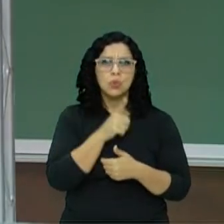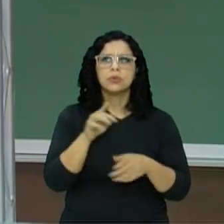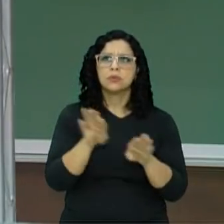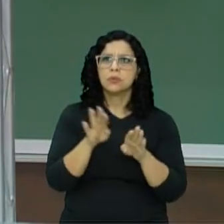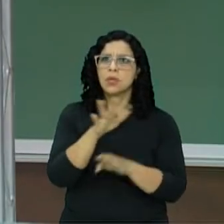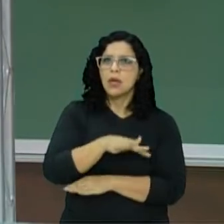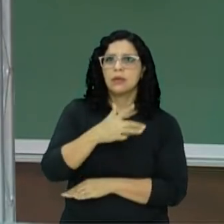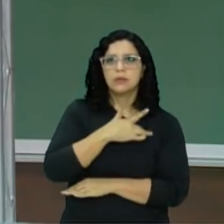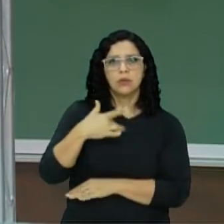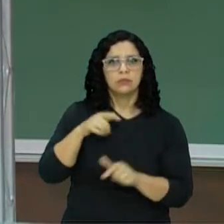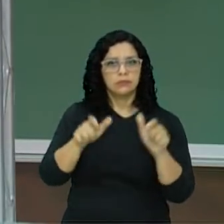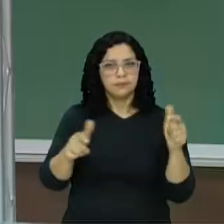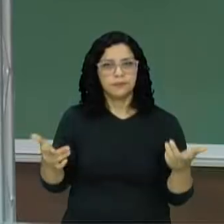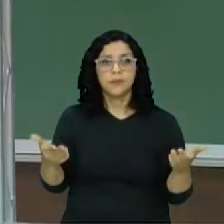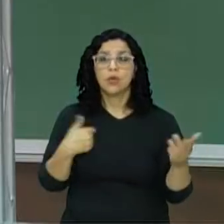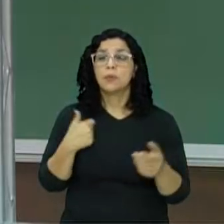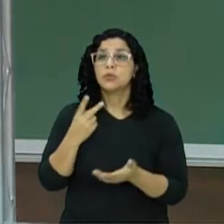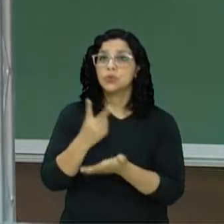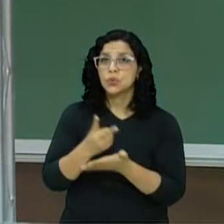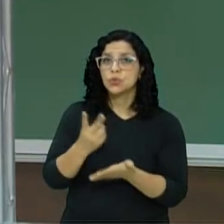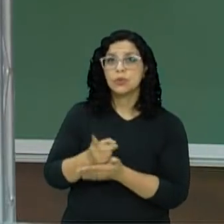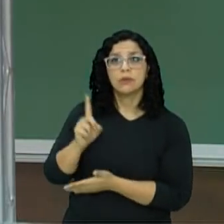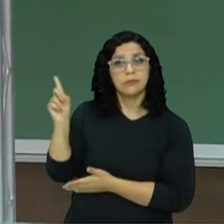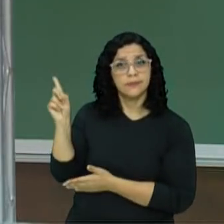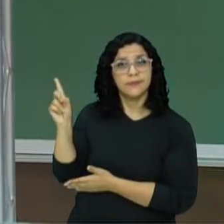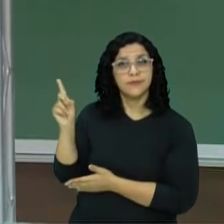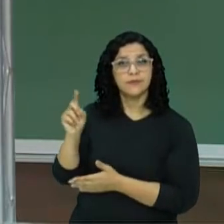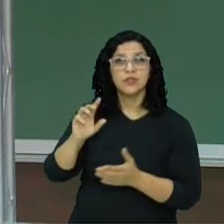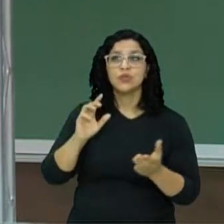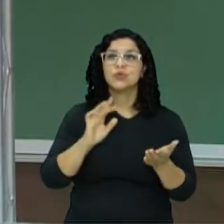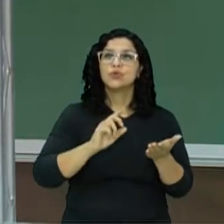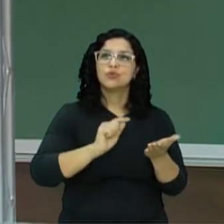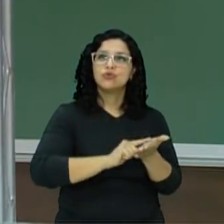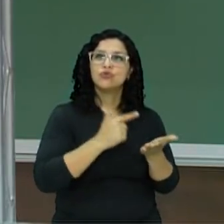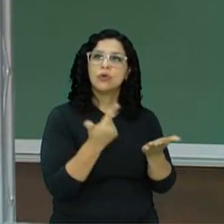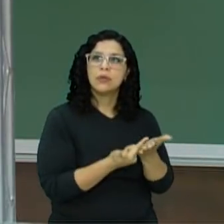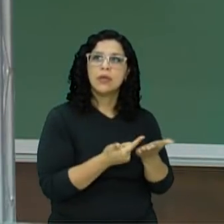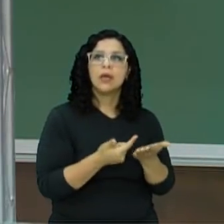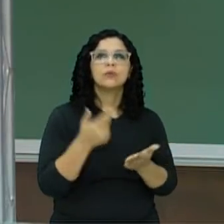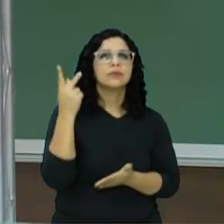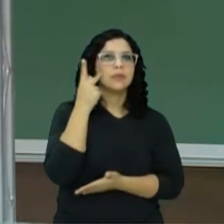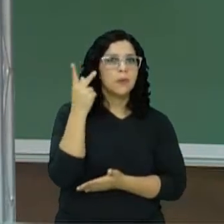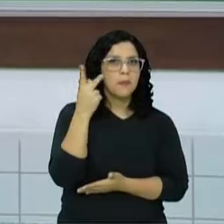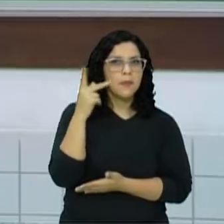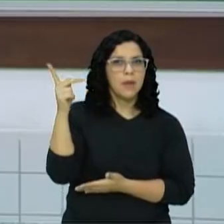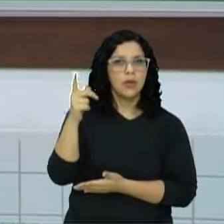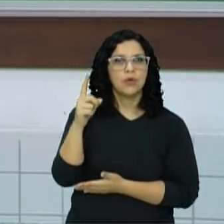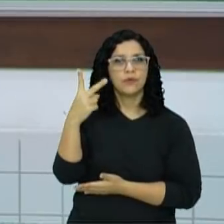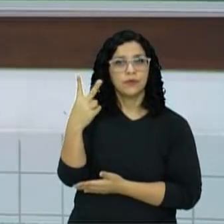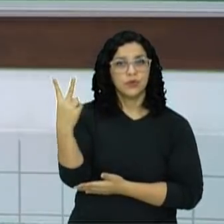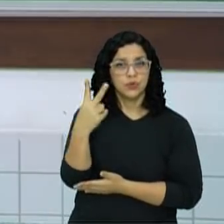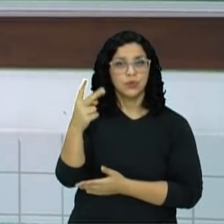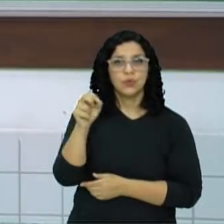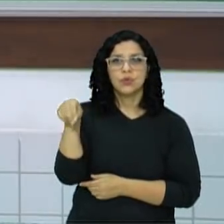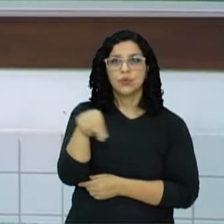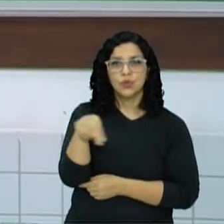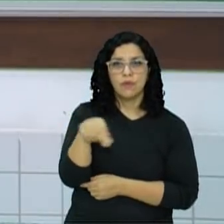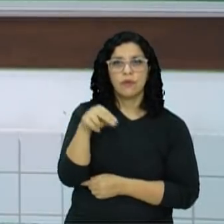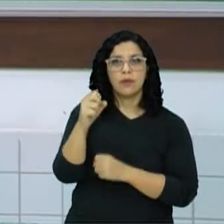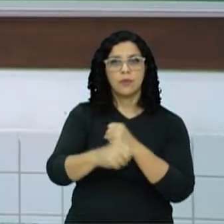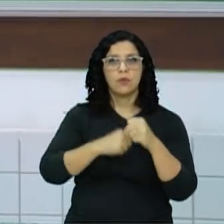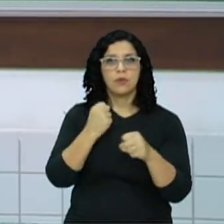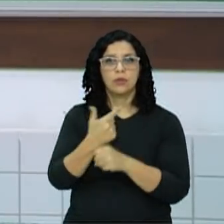a saúde da população. Para a gente continuar, olha essa capa de jornal da Folha de São Paulo, do dia 22 de novembro